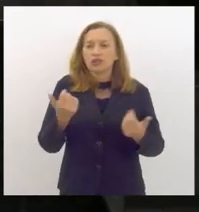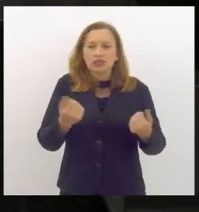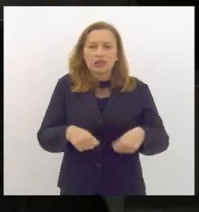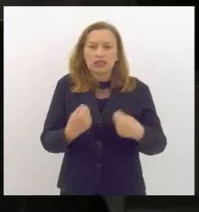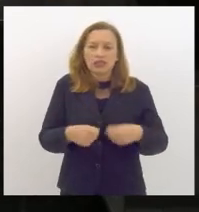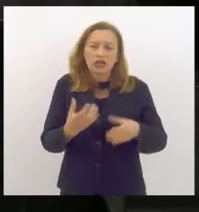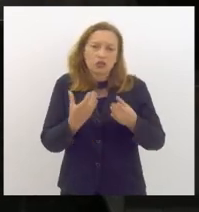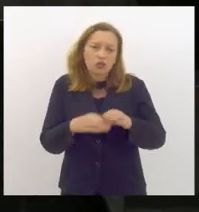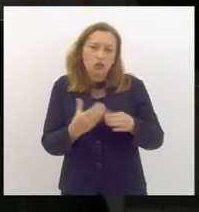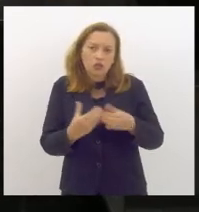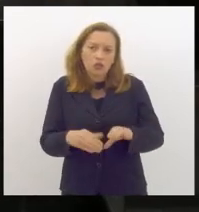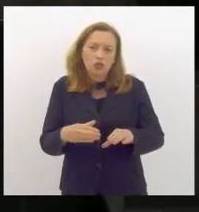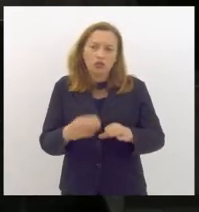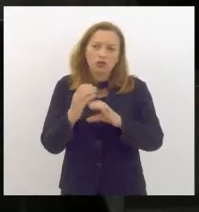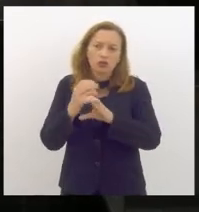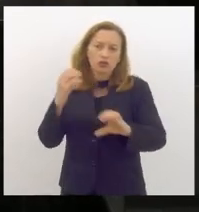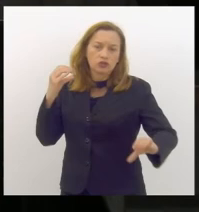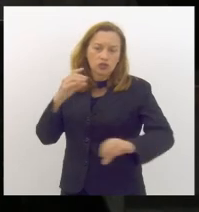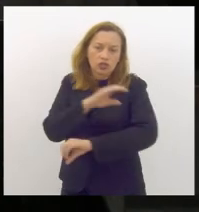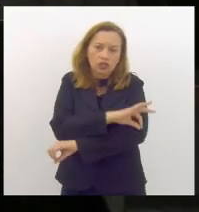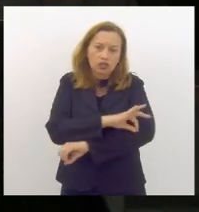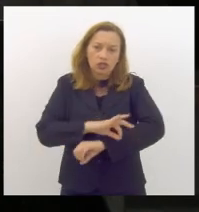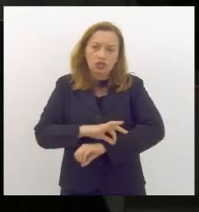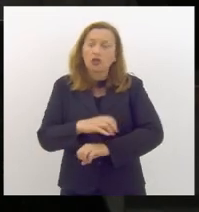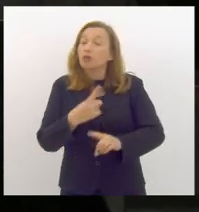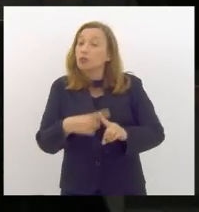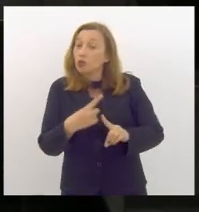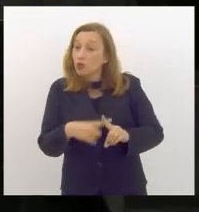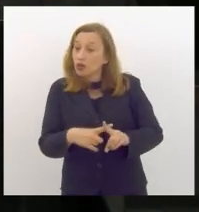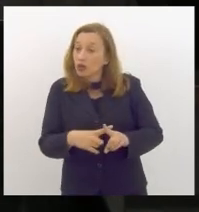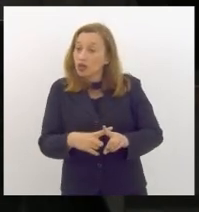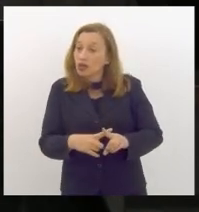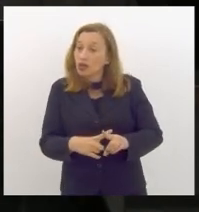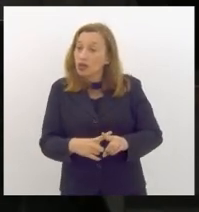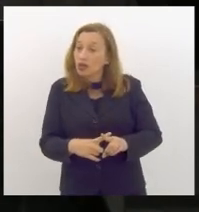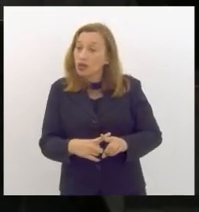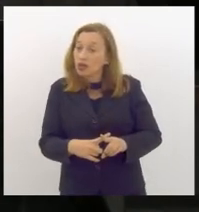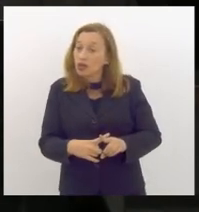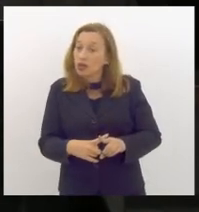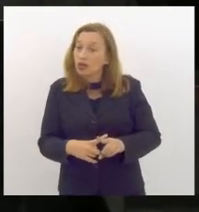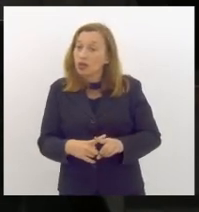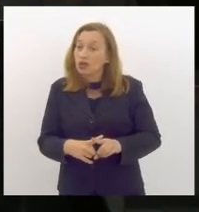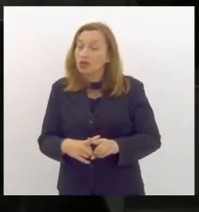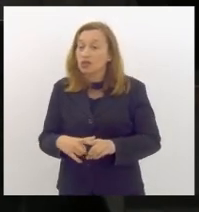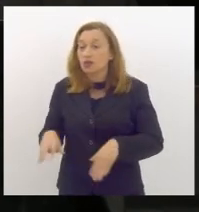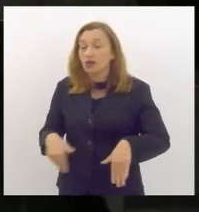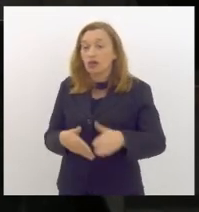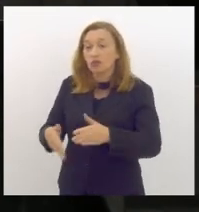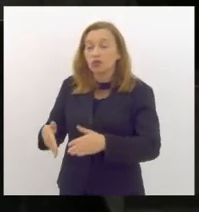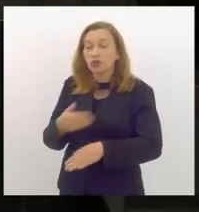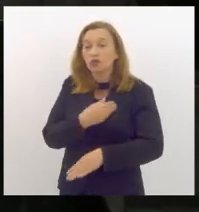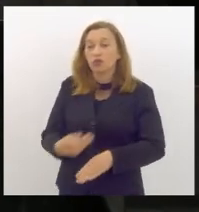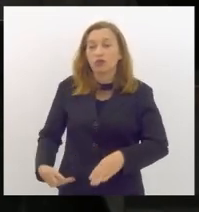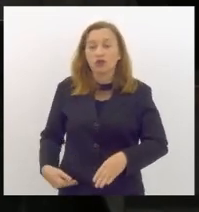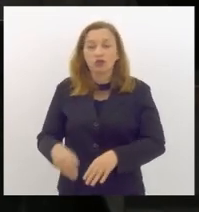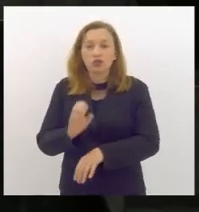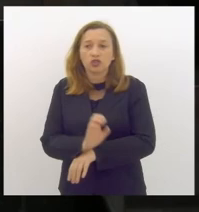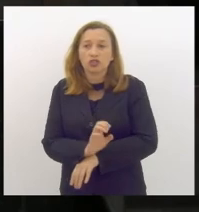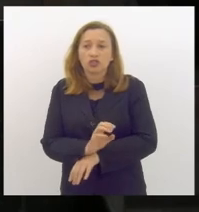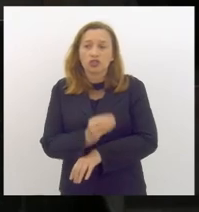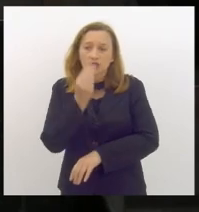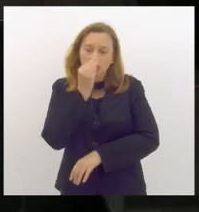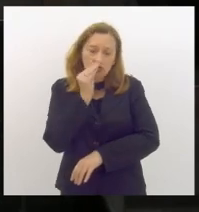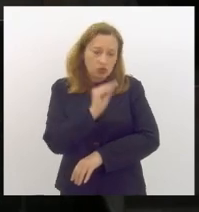concurso público para engenheiros e arquitetos, porque essa é a tônica do governo do Estado. Desprestigia a